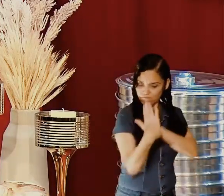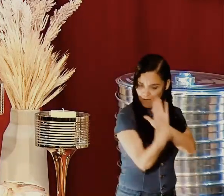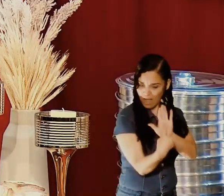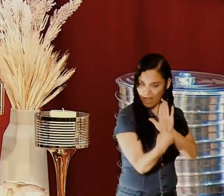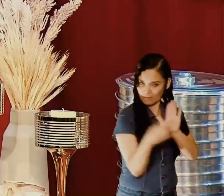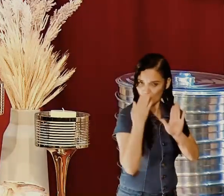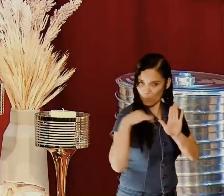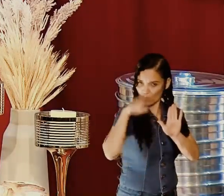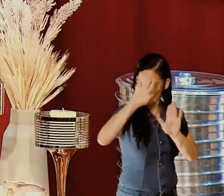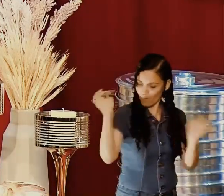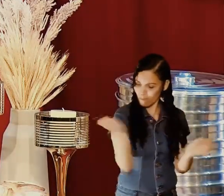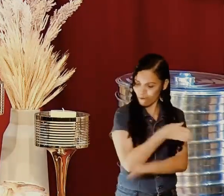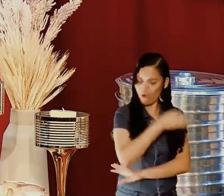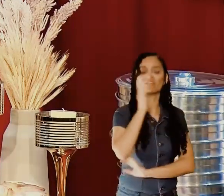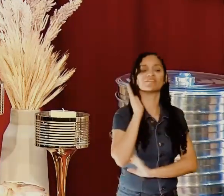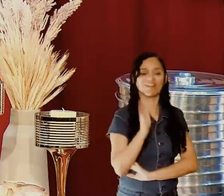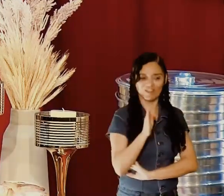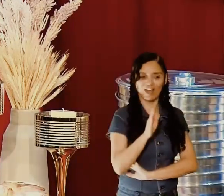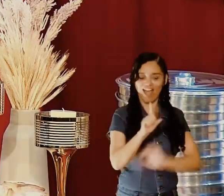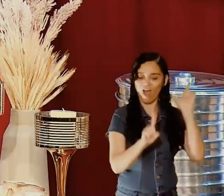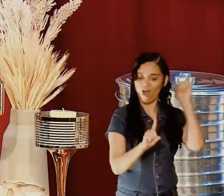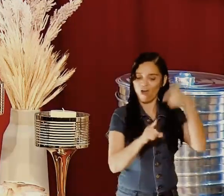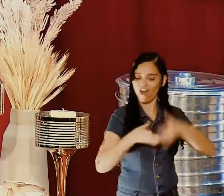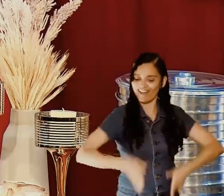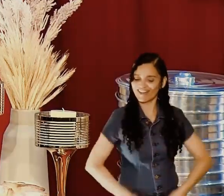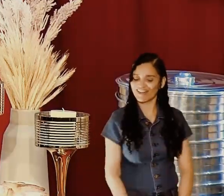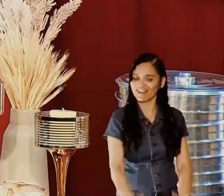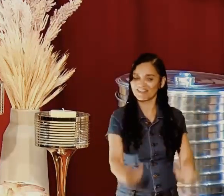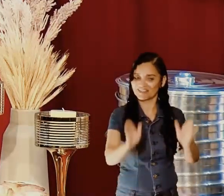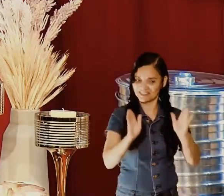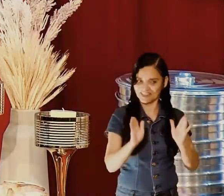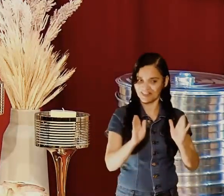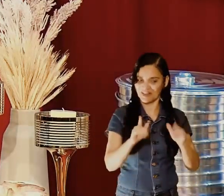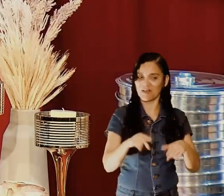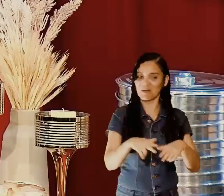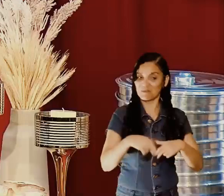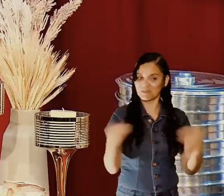foi cumprida, o rei nasceu. Vamos cantar uma canção. que diz isso.